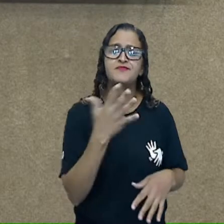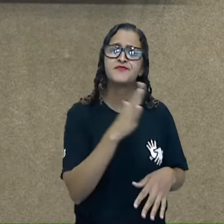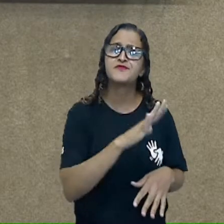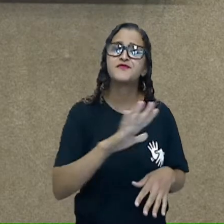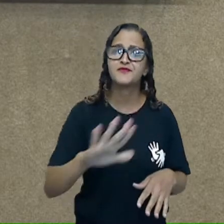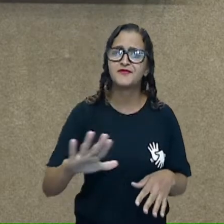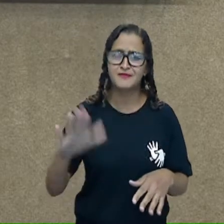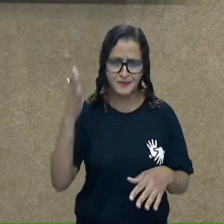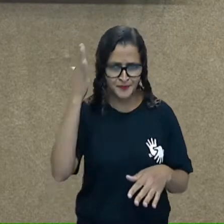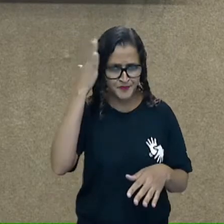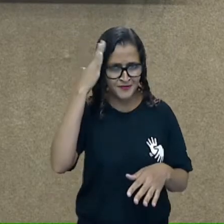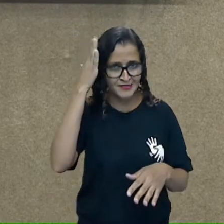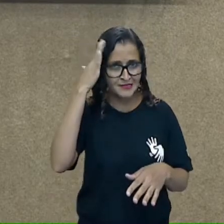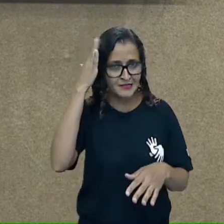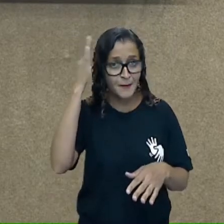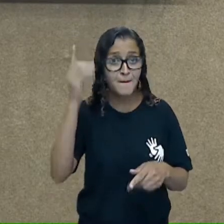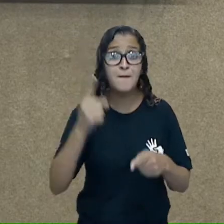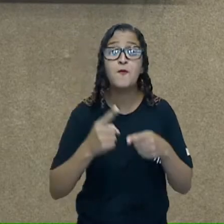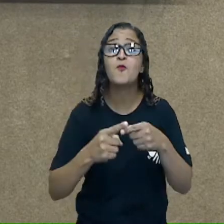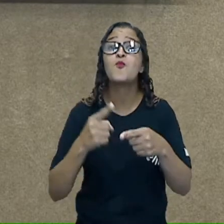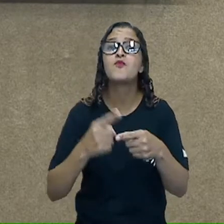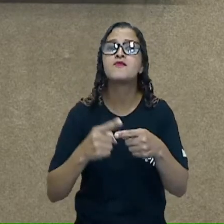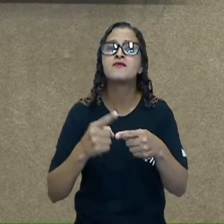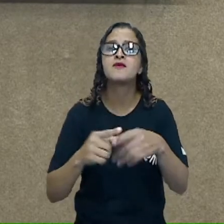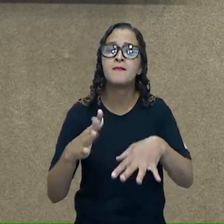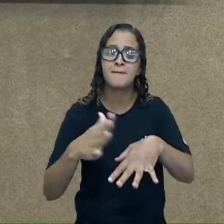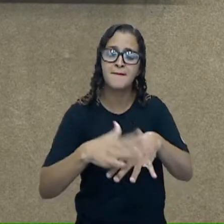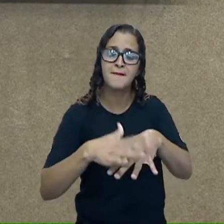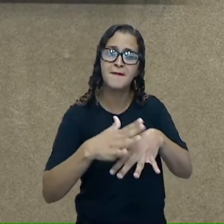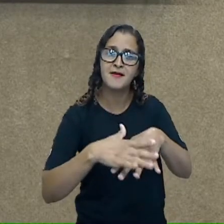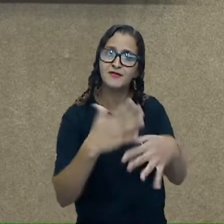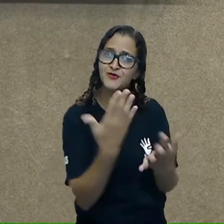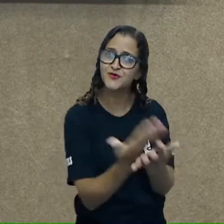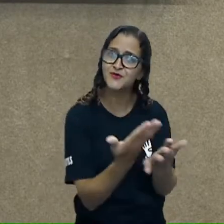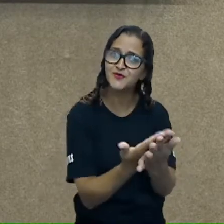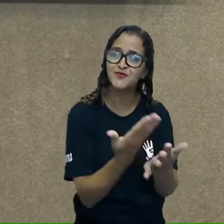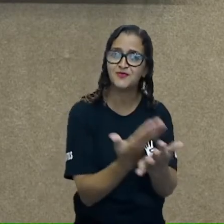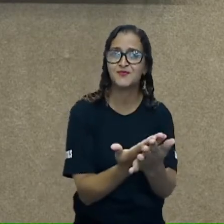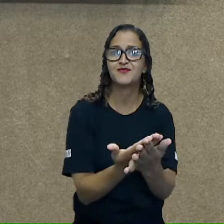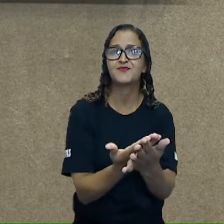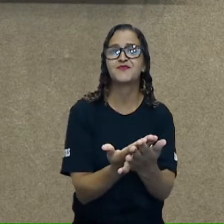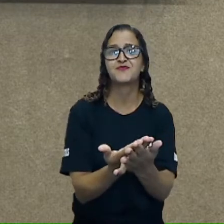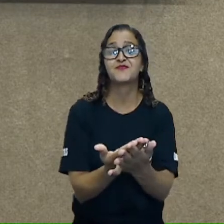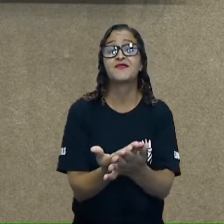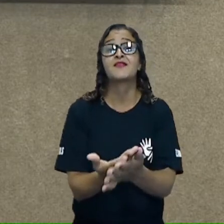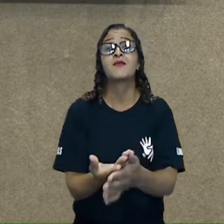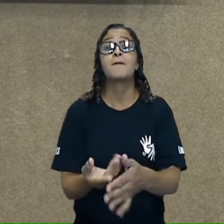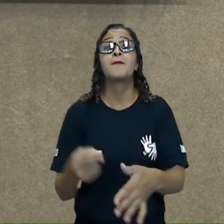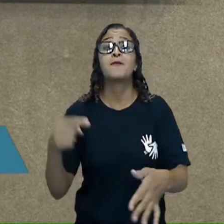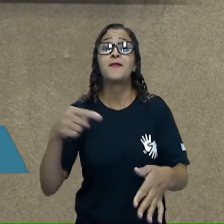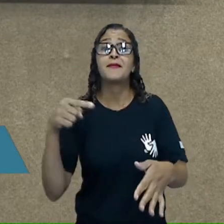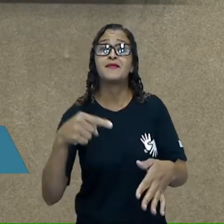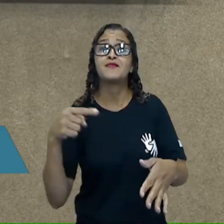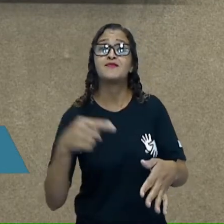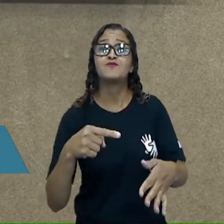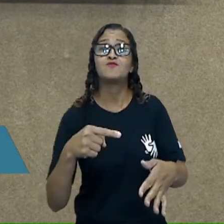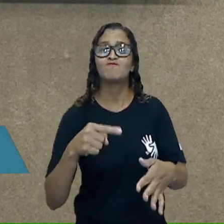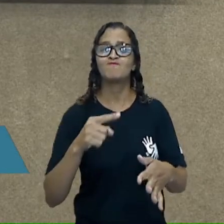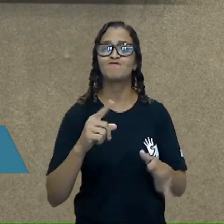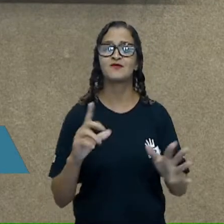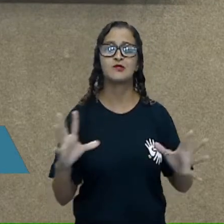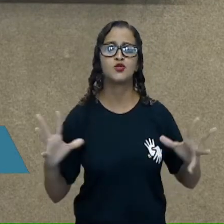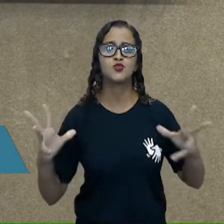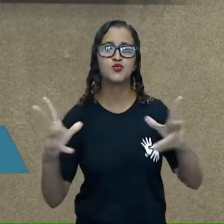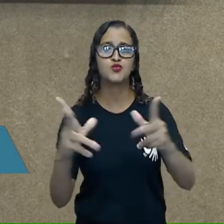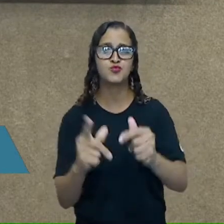entendermos a matemática? Para que estudar a matemática? A matemática, ela está presente em